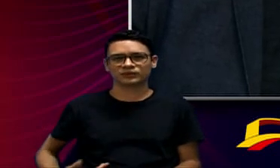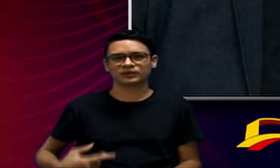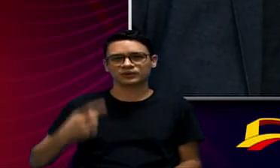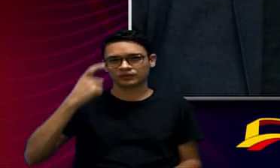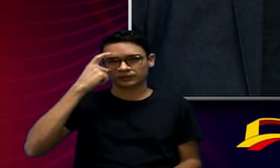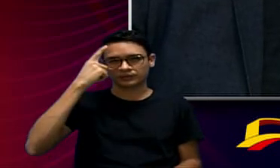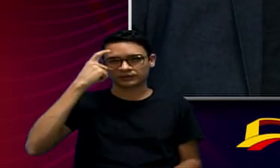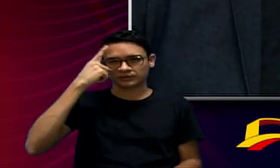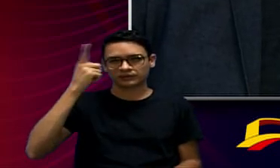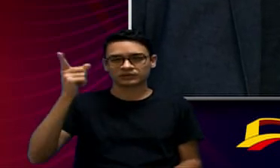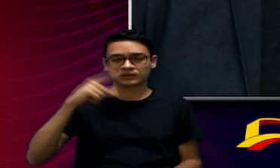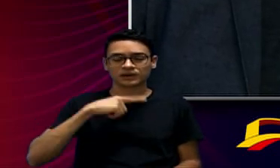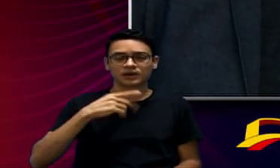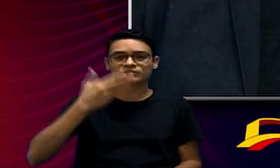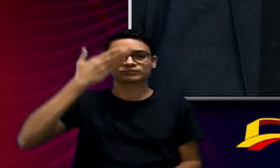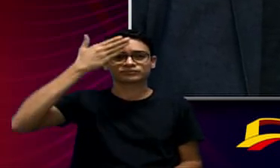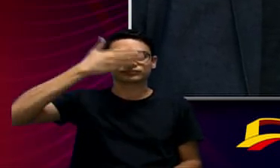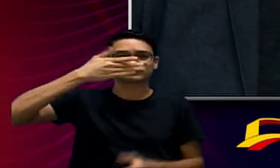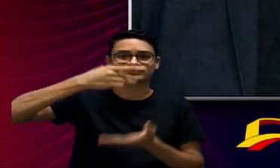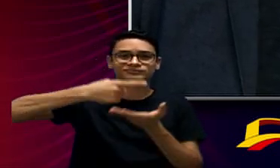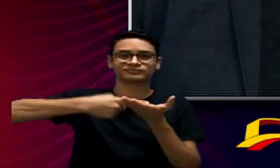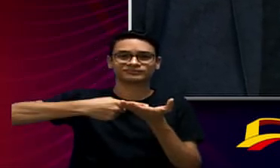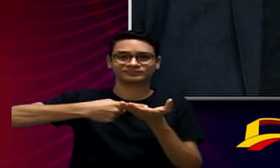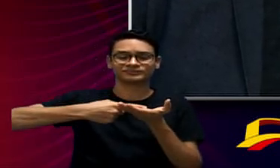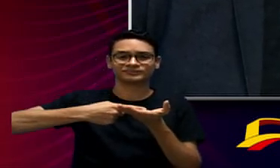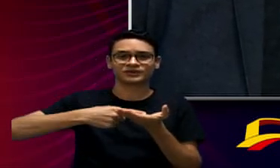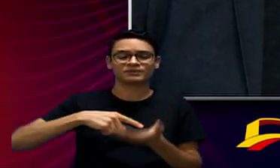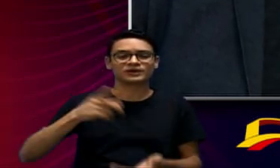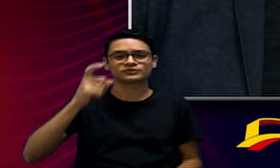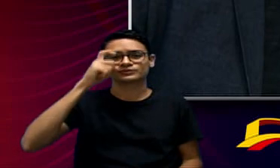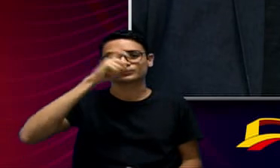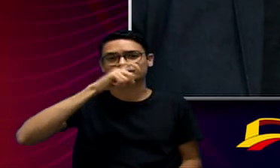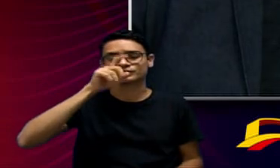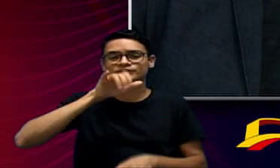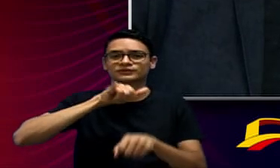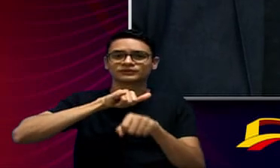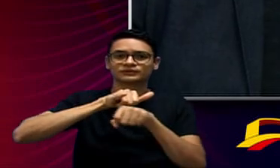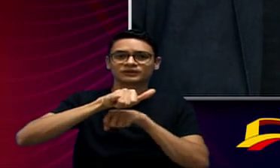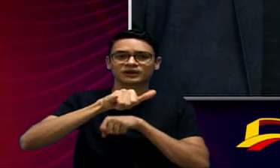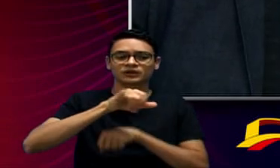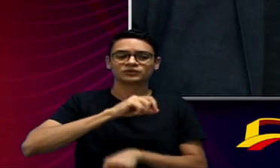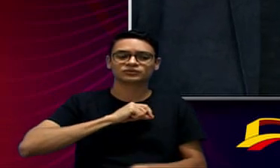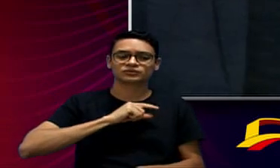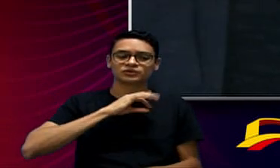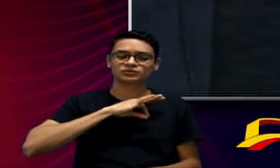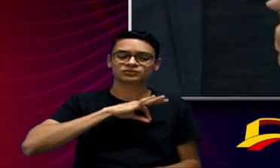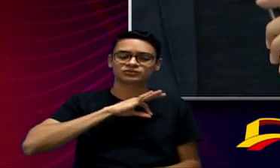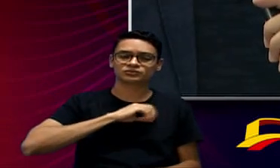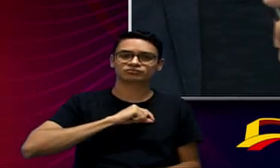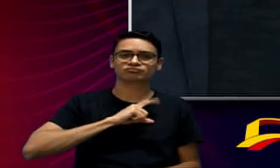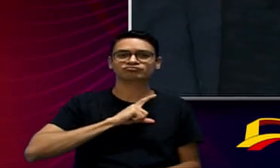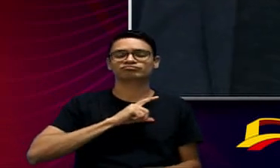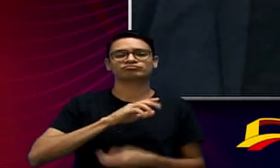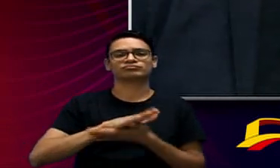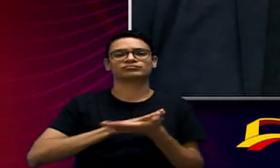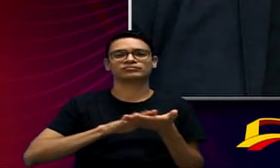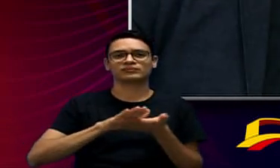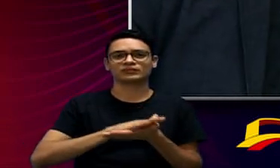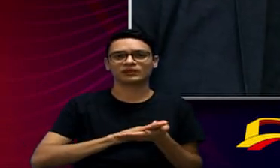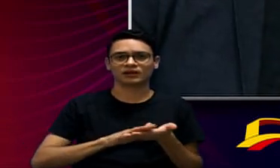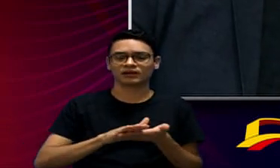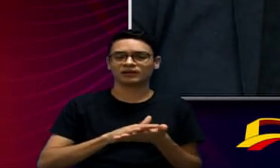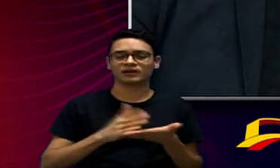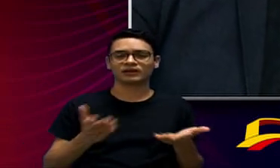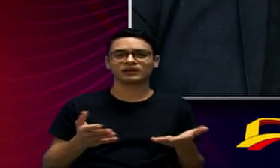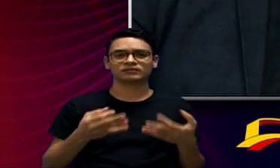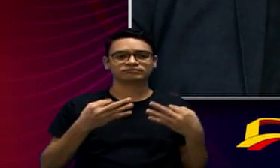um salário justo aos nossos policiais. E é Pinóquio, né, Cristiano? Pinóquio. E isso não fez. Não deu nenhum